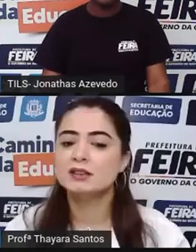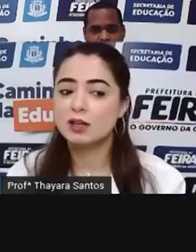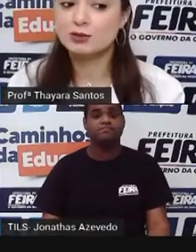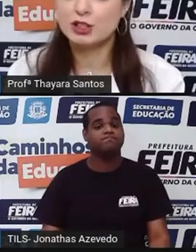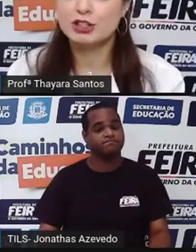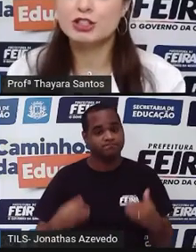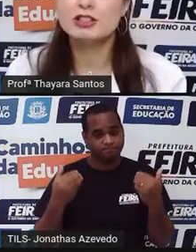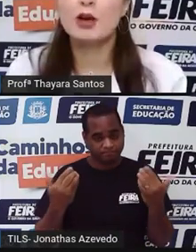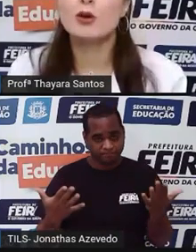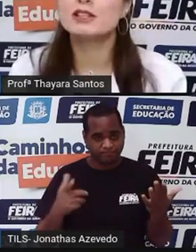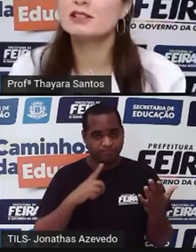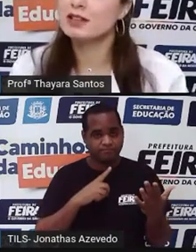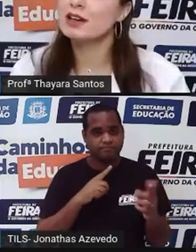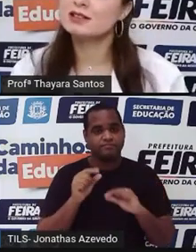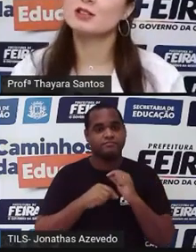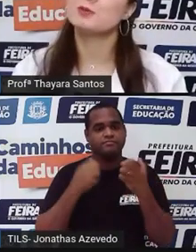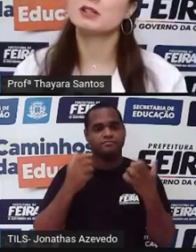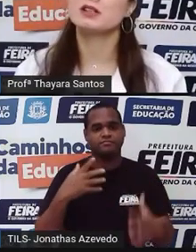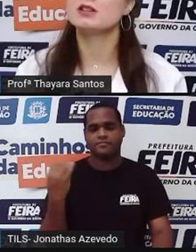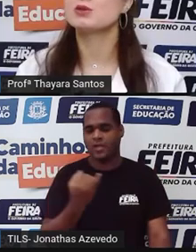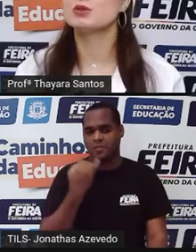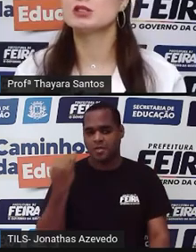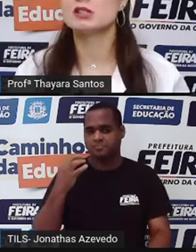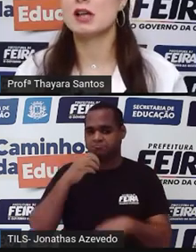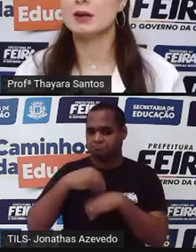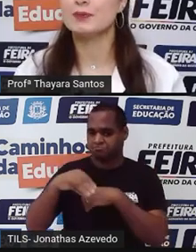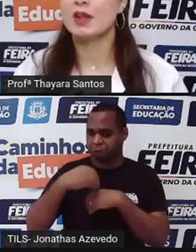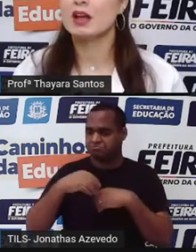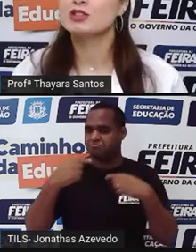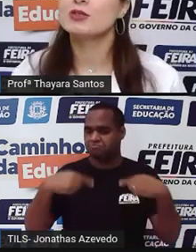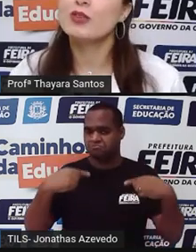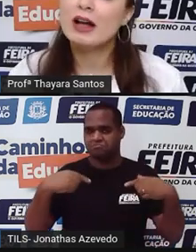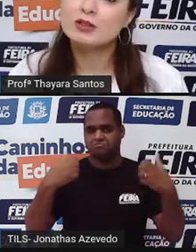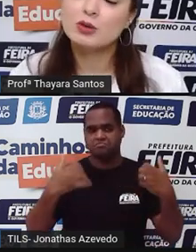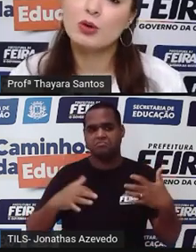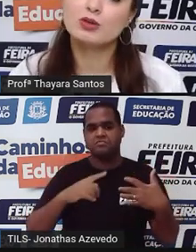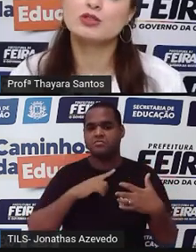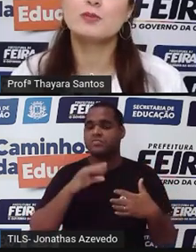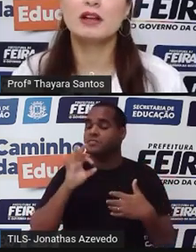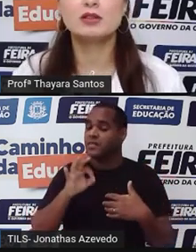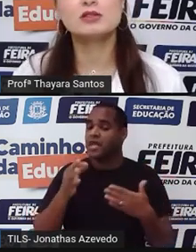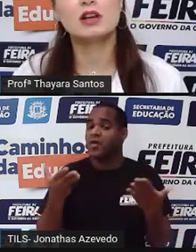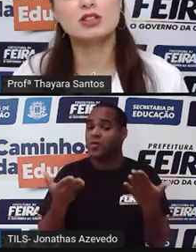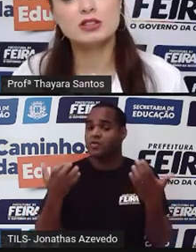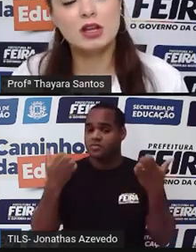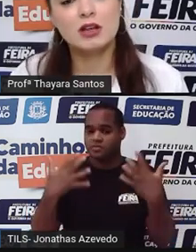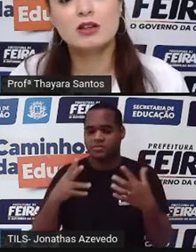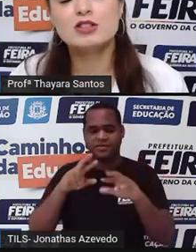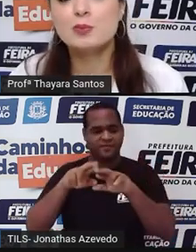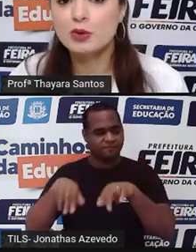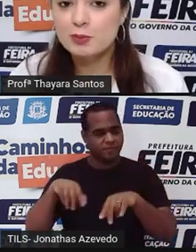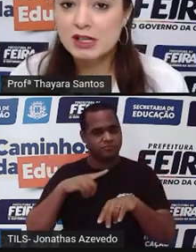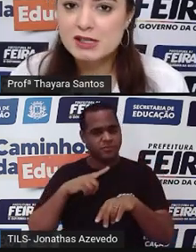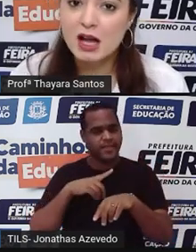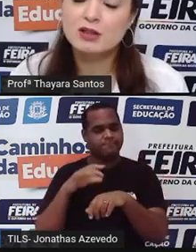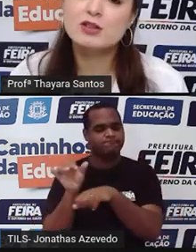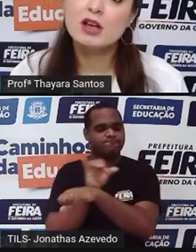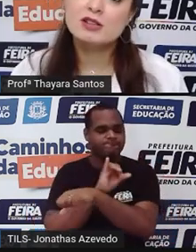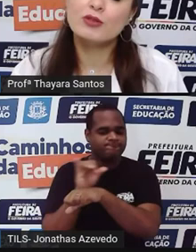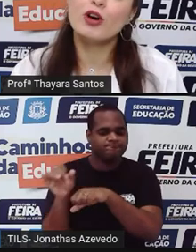então gente a gente tem coisas interessantes para serem discutidas aí de fato Hoje os métodos que a gente tem